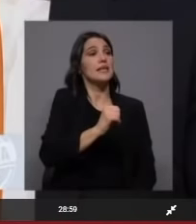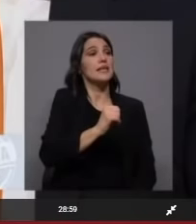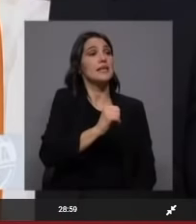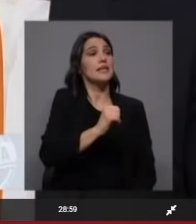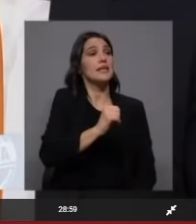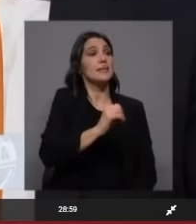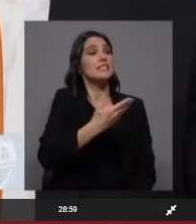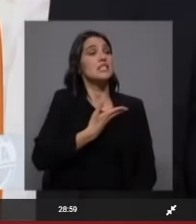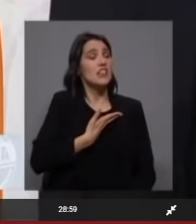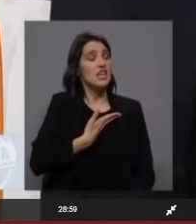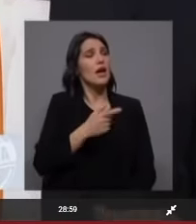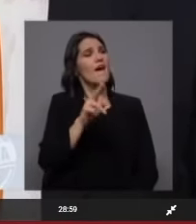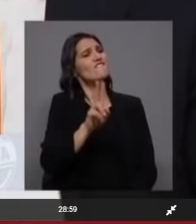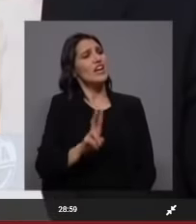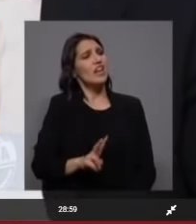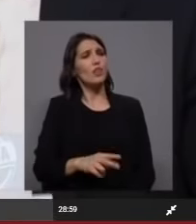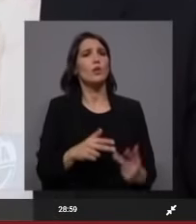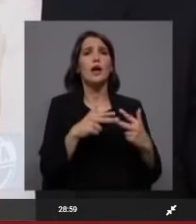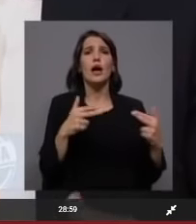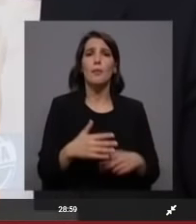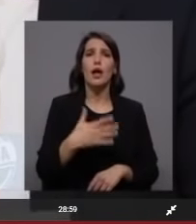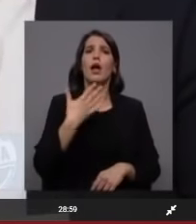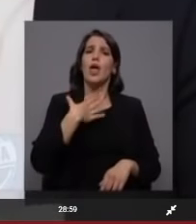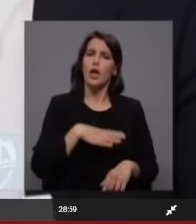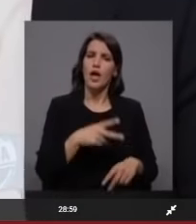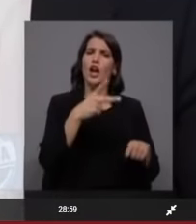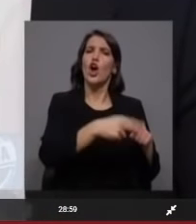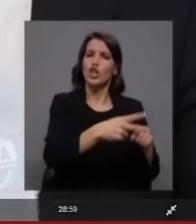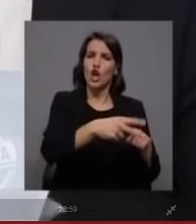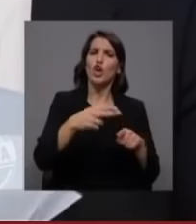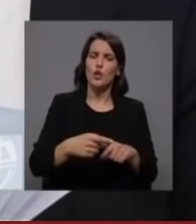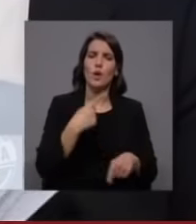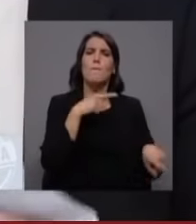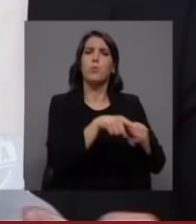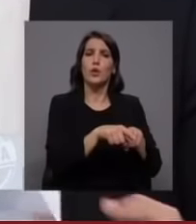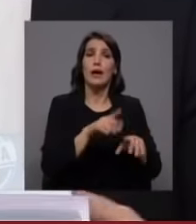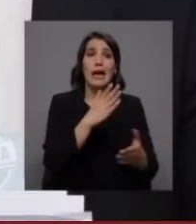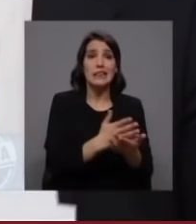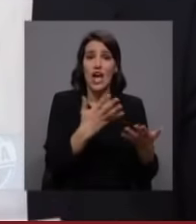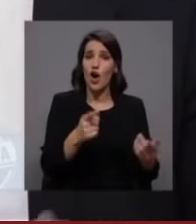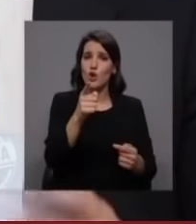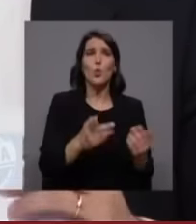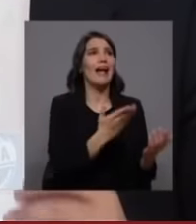a falar nos outros mas para o país certo